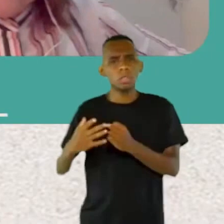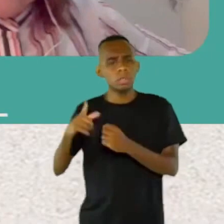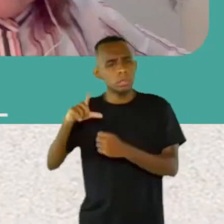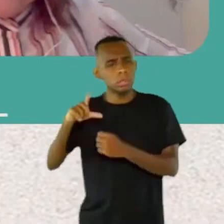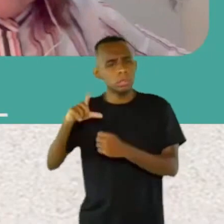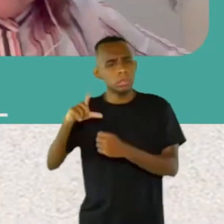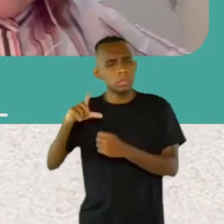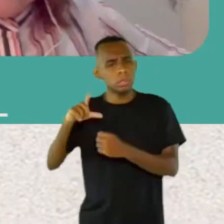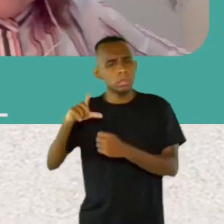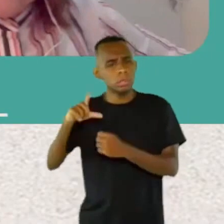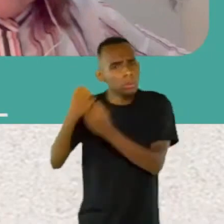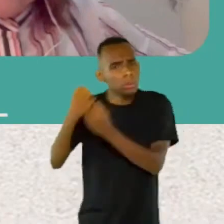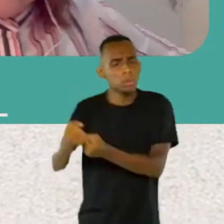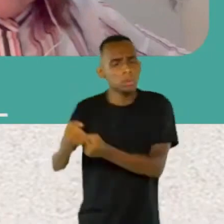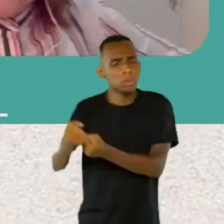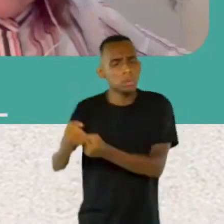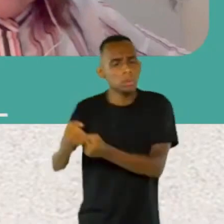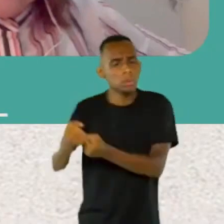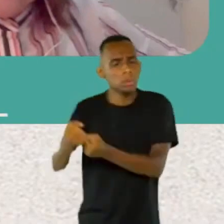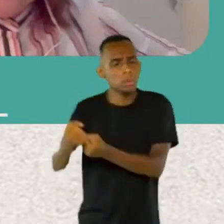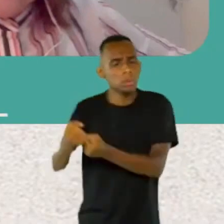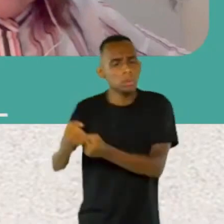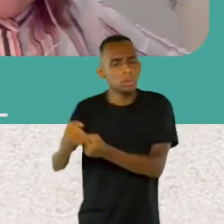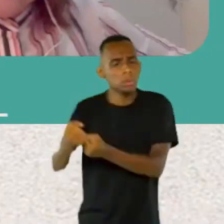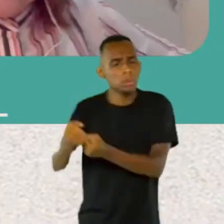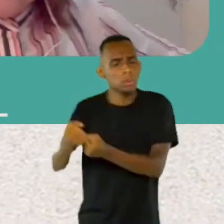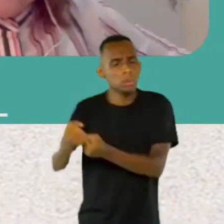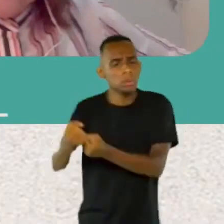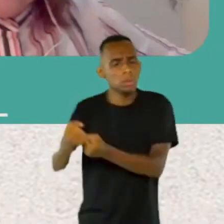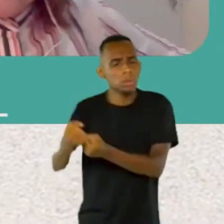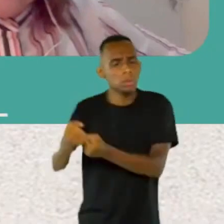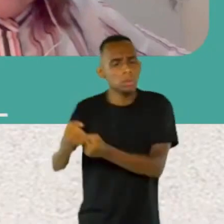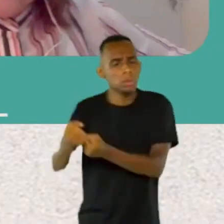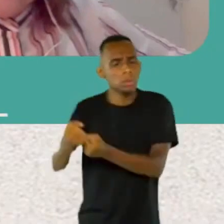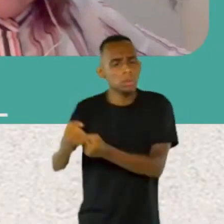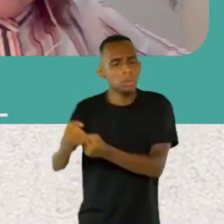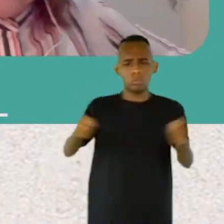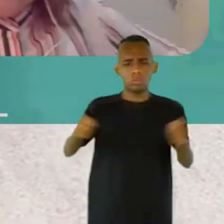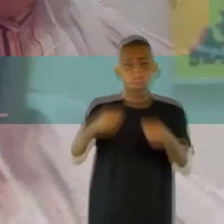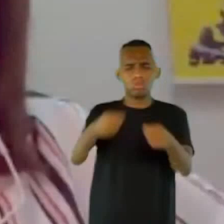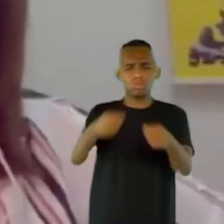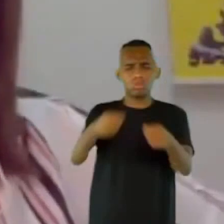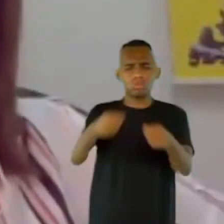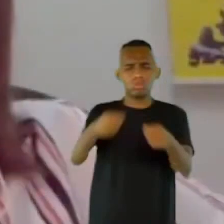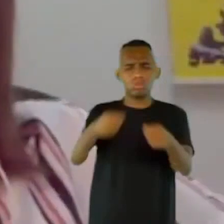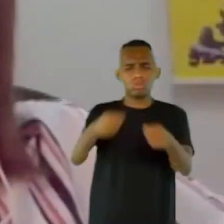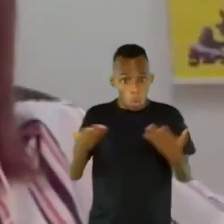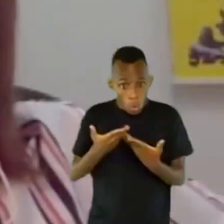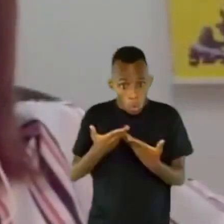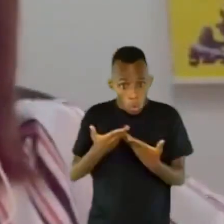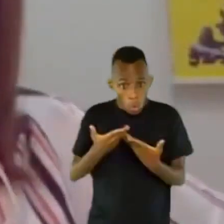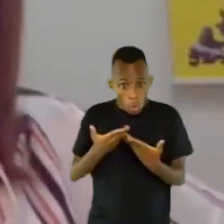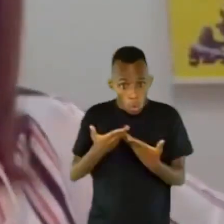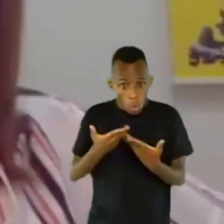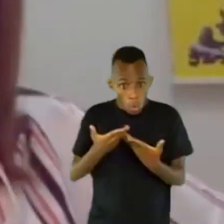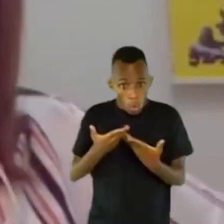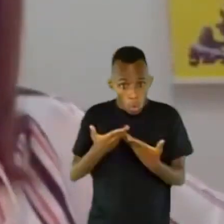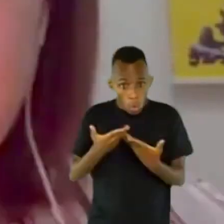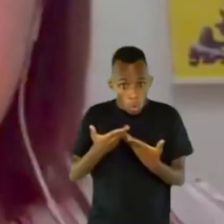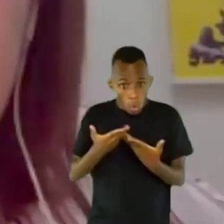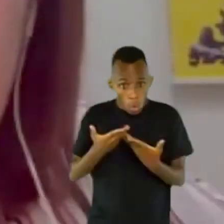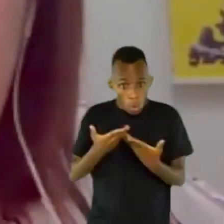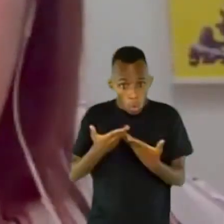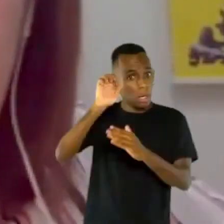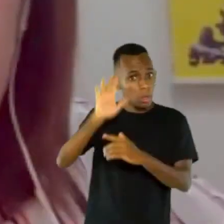Meu marido é maestro e a gente vive hoje na Europa porque para ele não há